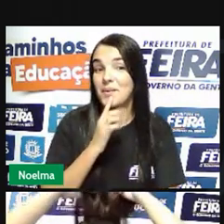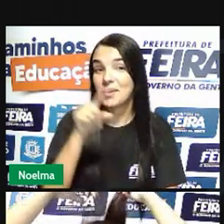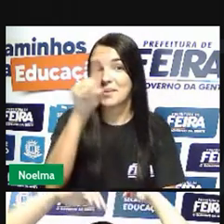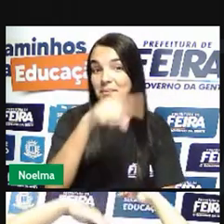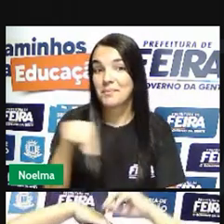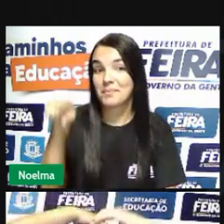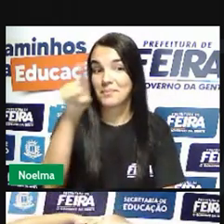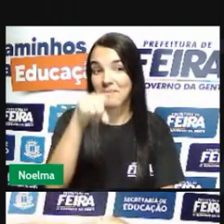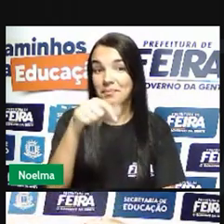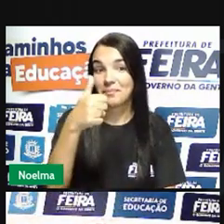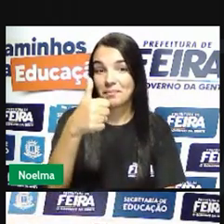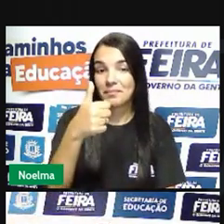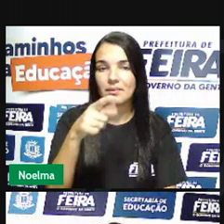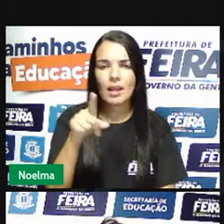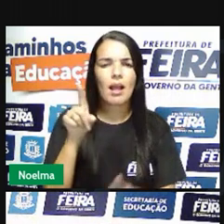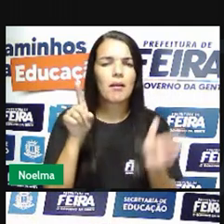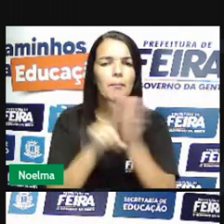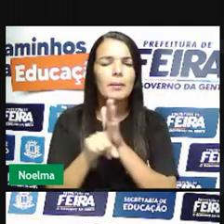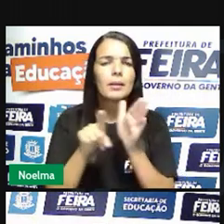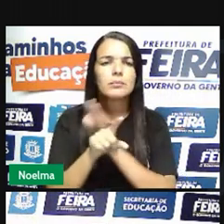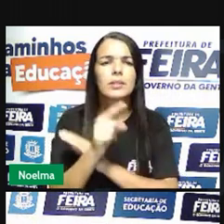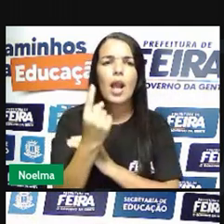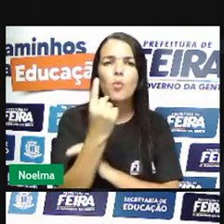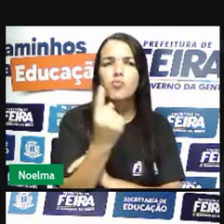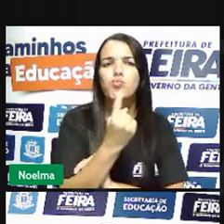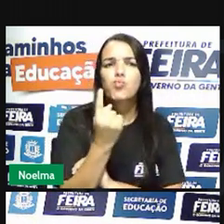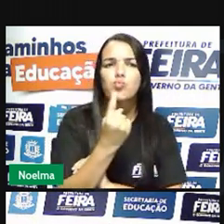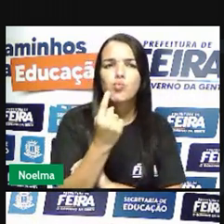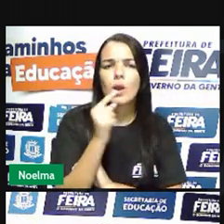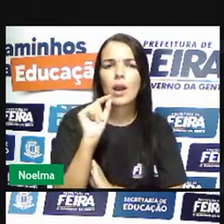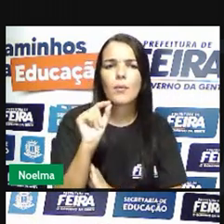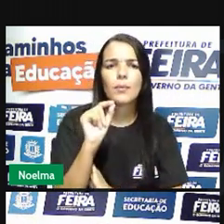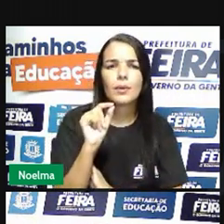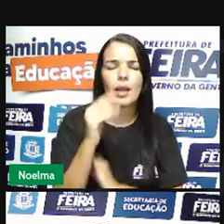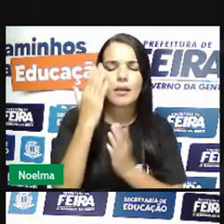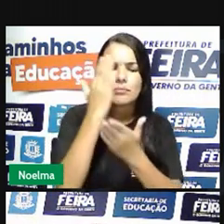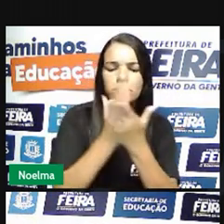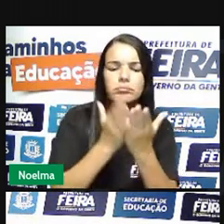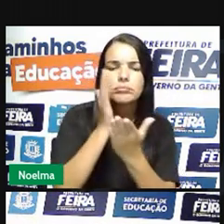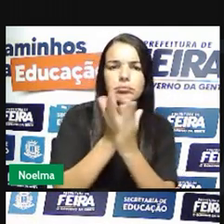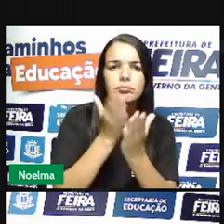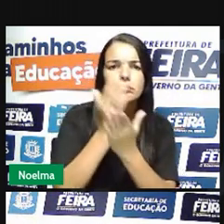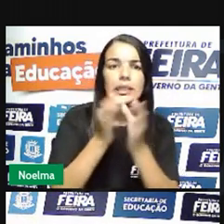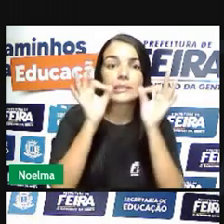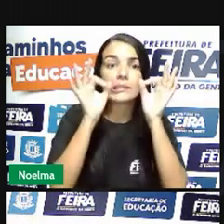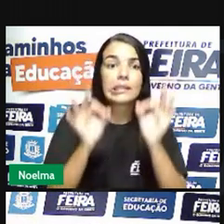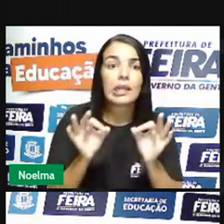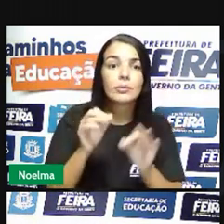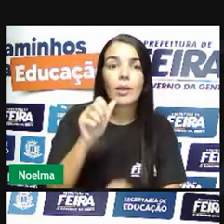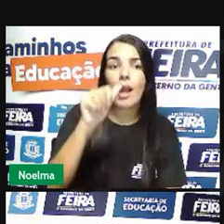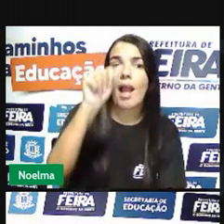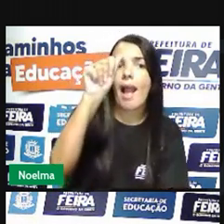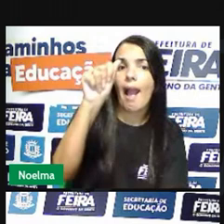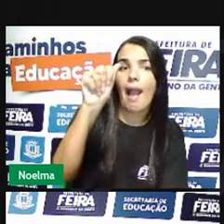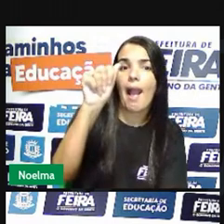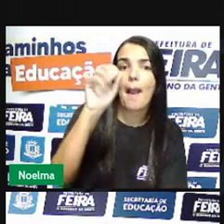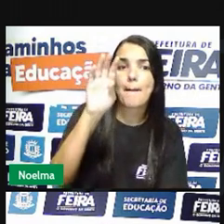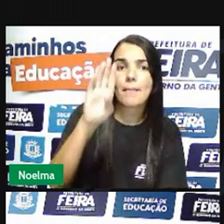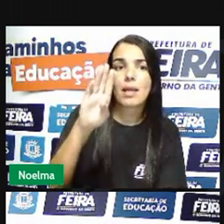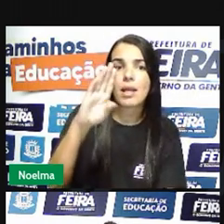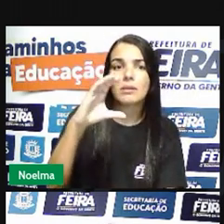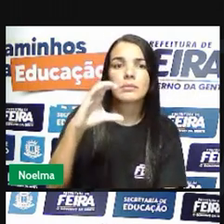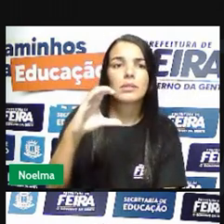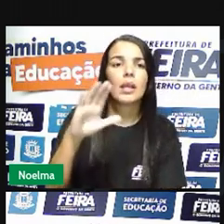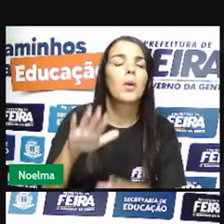de vocês nessa questão Qual a fração que representa essa figura